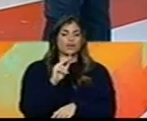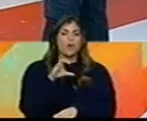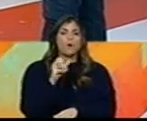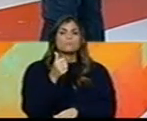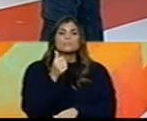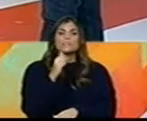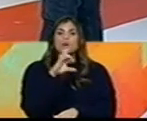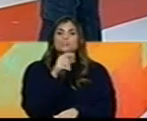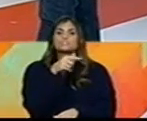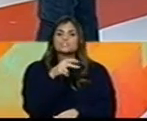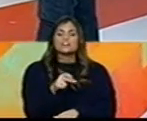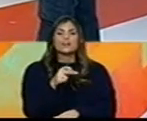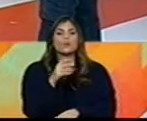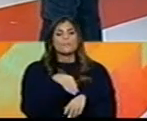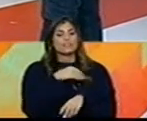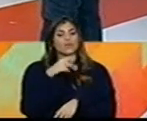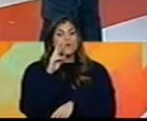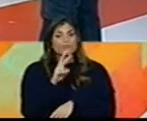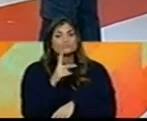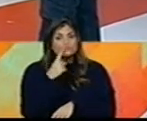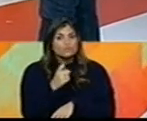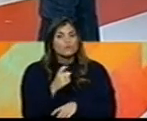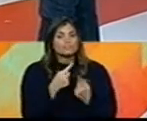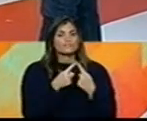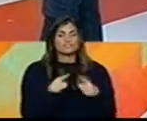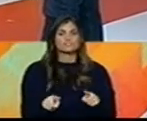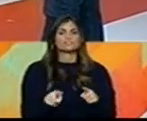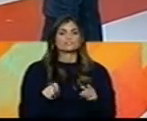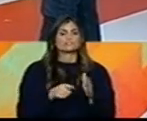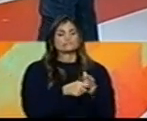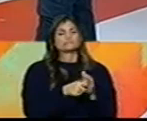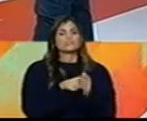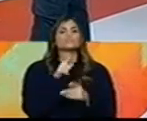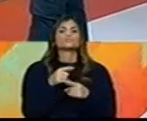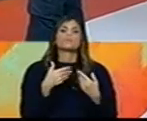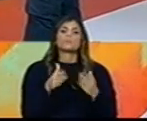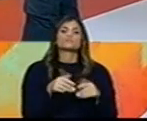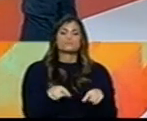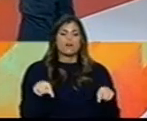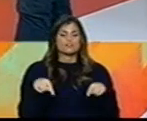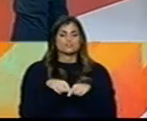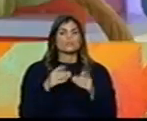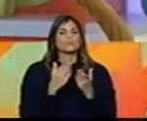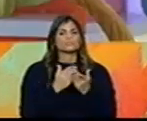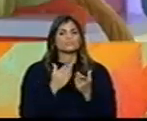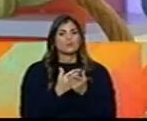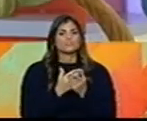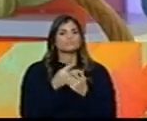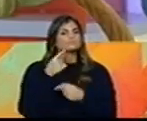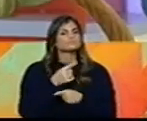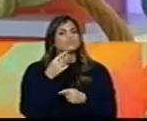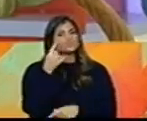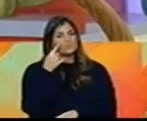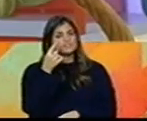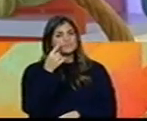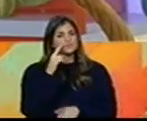esta médica, ao ver os resultados que ela teve na alimentação, insistiu, tens que abrir um espaço, tens que abrir uma escola para partilhar estes conhecimentos.